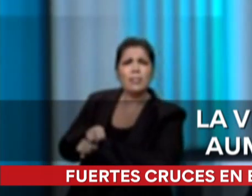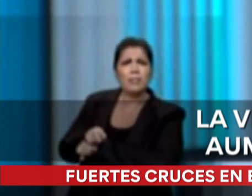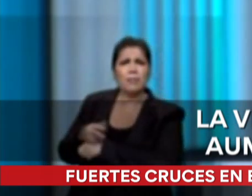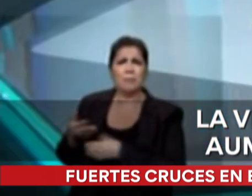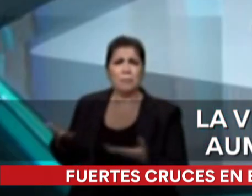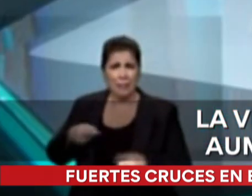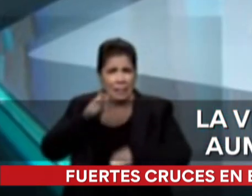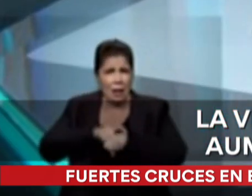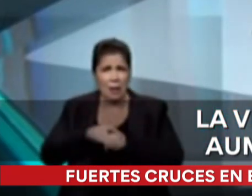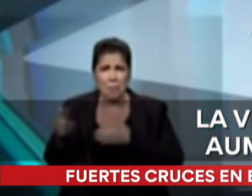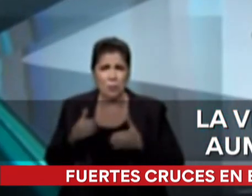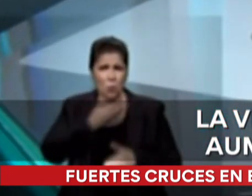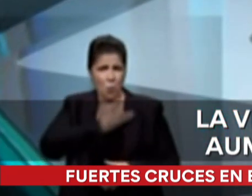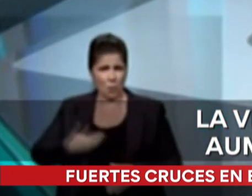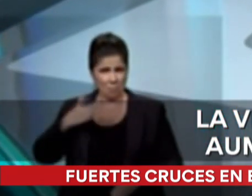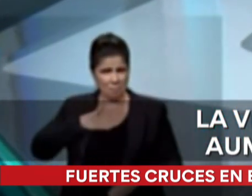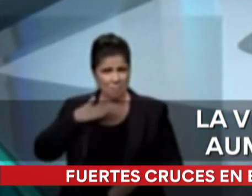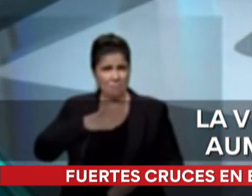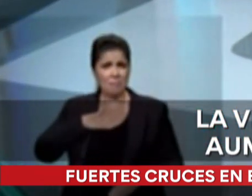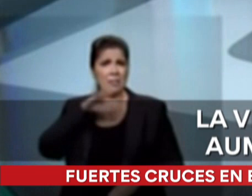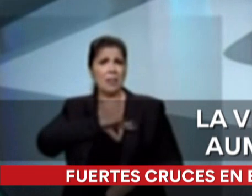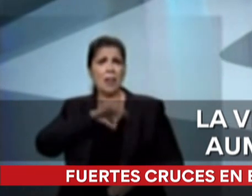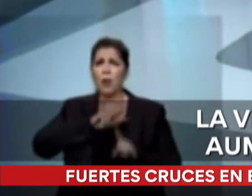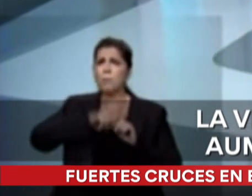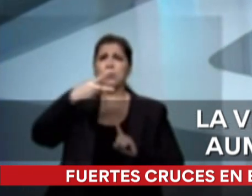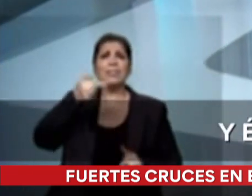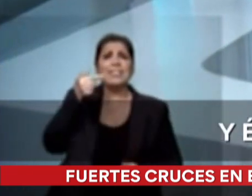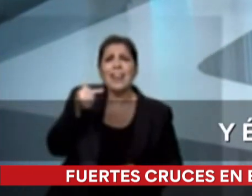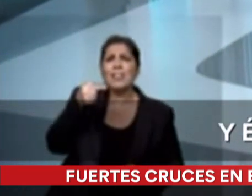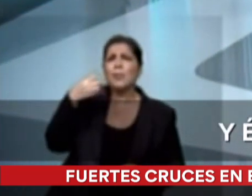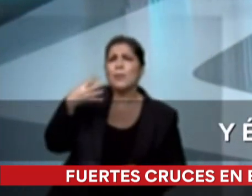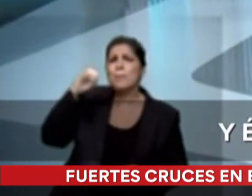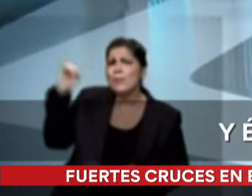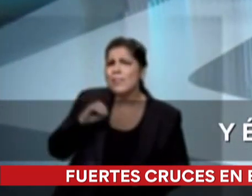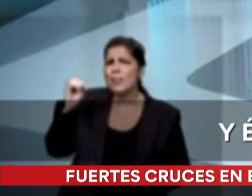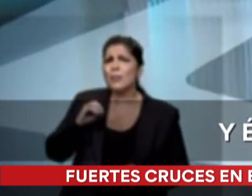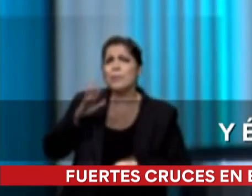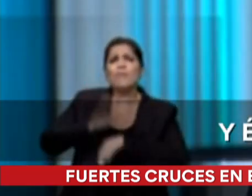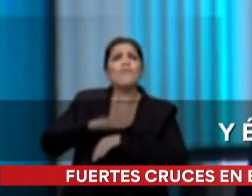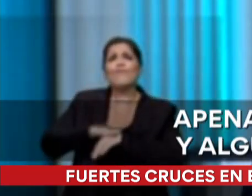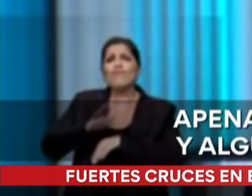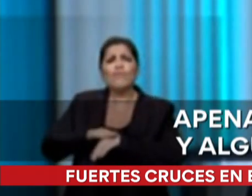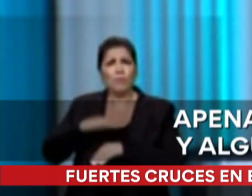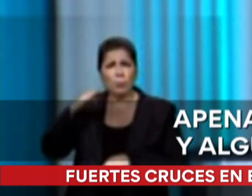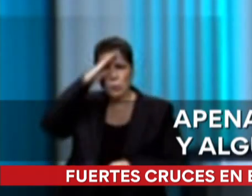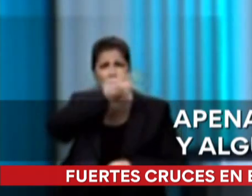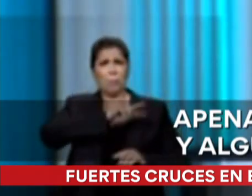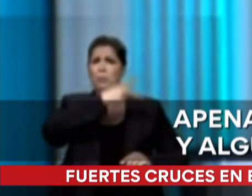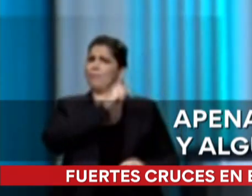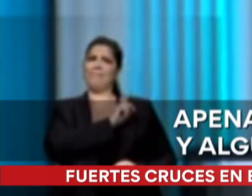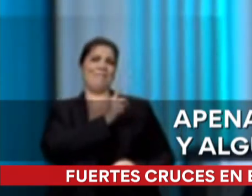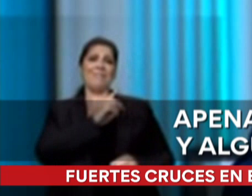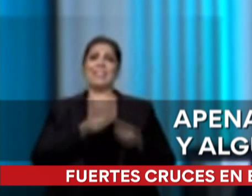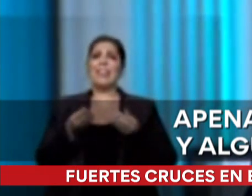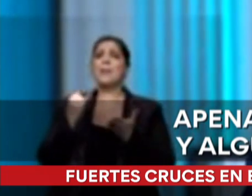o meu governo eu aumentei o salário mínimo em 74% e ele não aumentou o salário mínimo. Ele apenas concedeu a